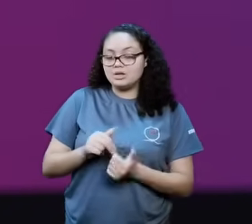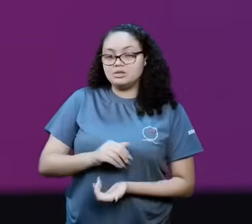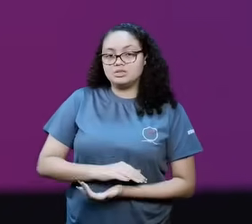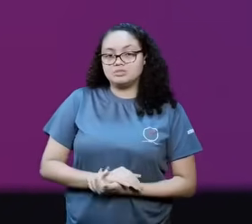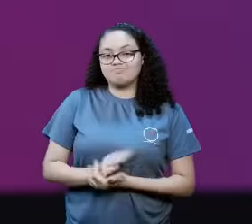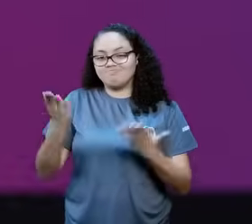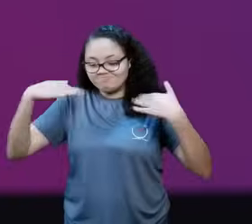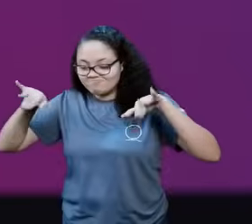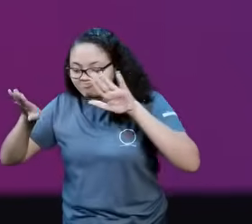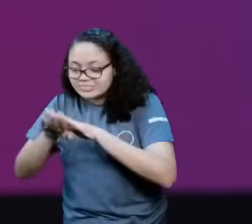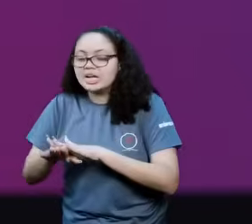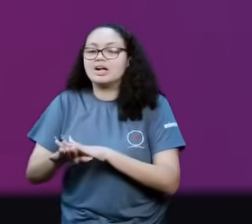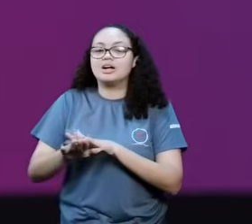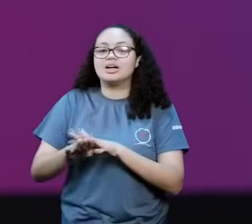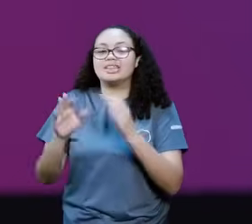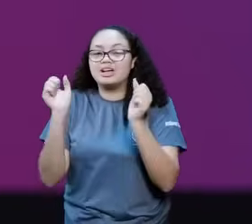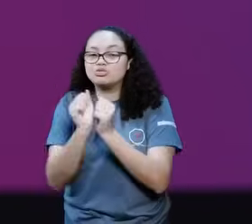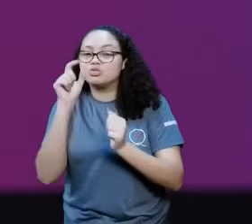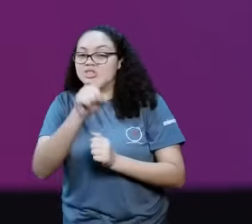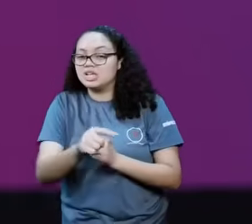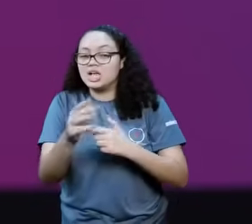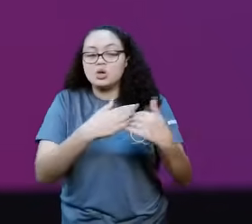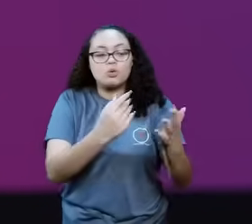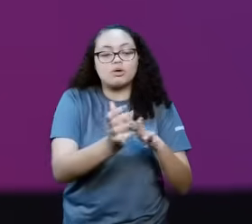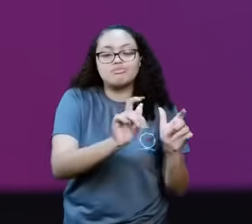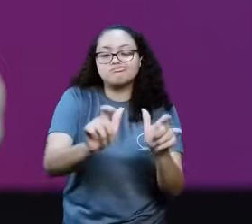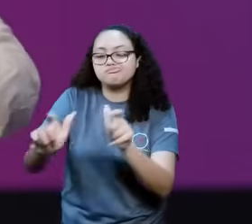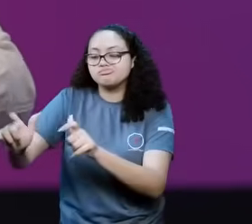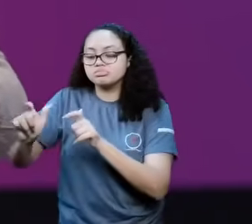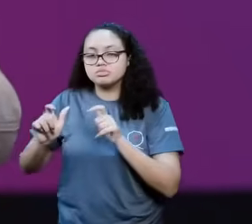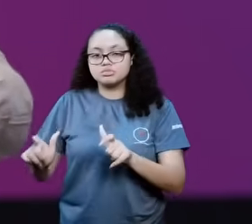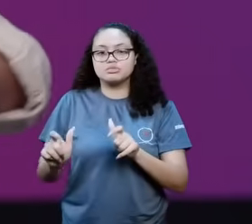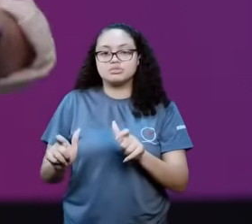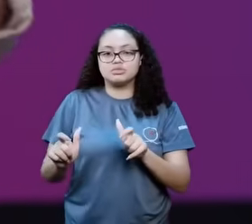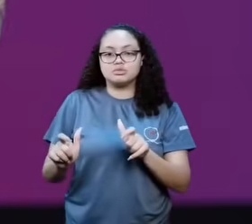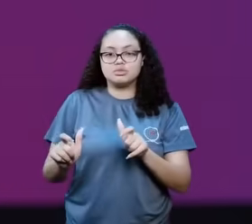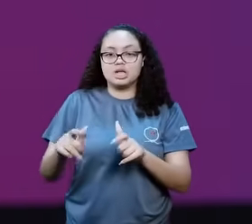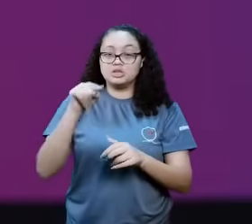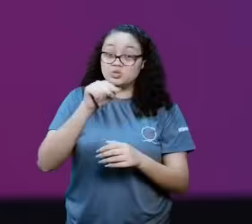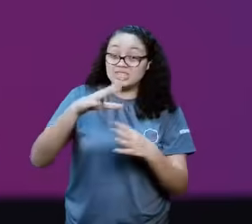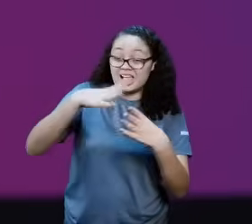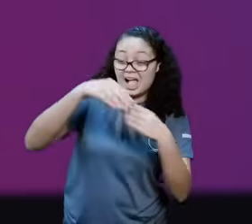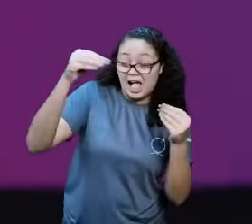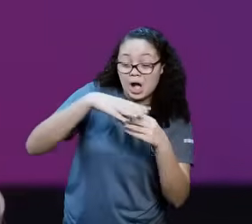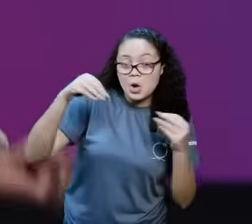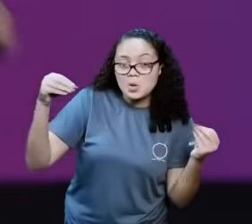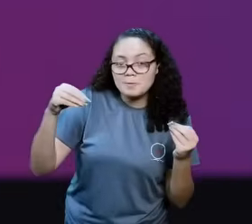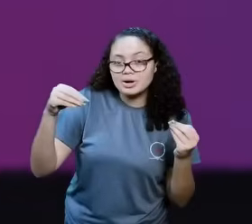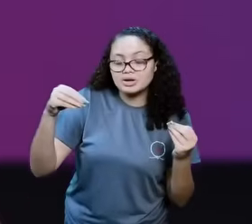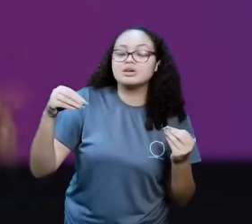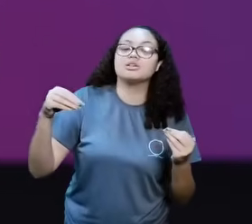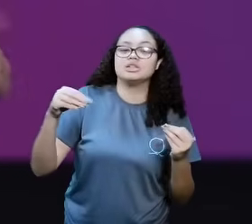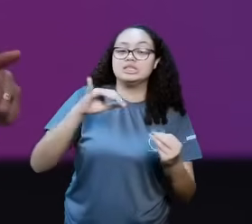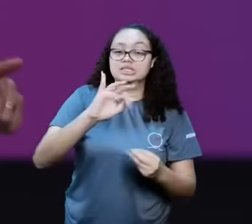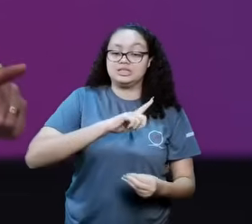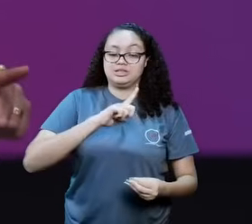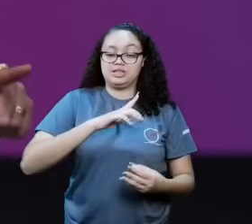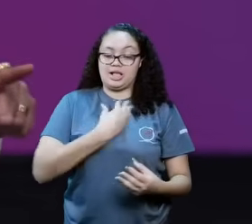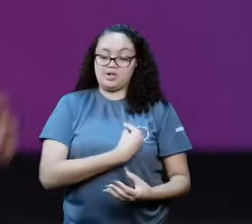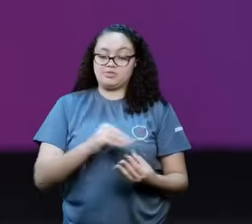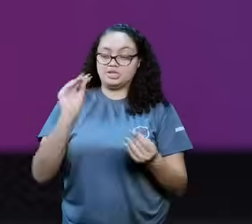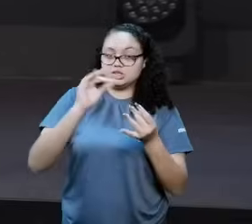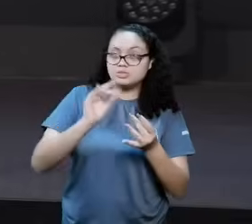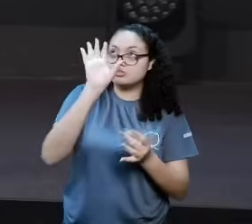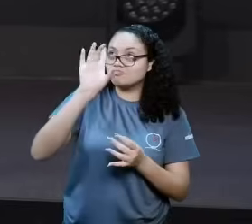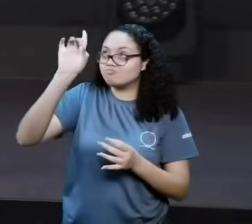ele está com você aonde sua carne estiver. Aonde a sua alma estiver, se você tiver vida espiritual